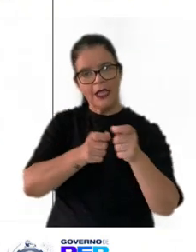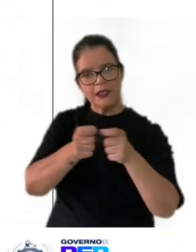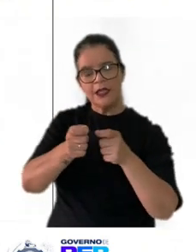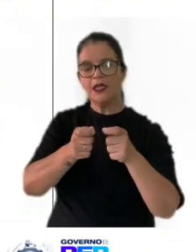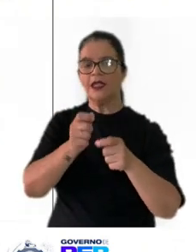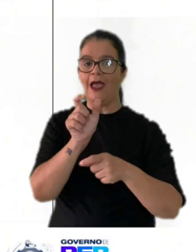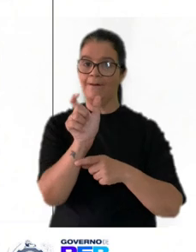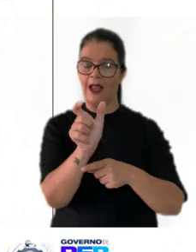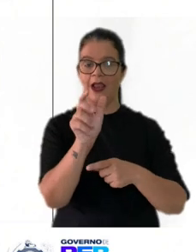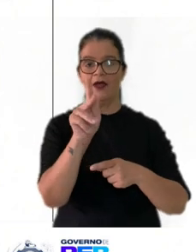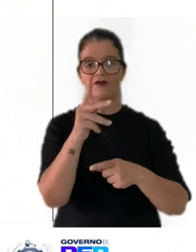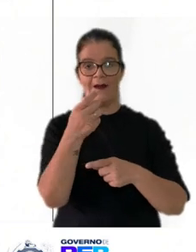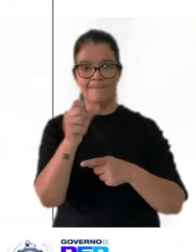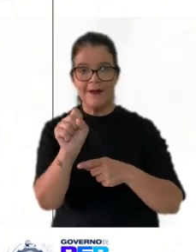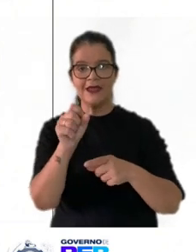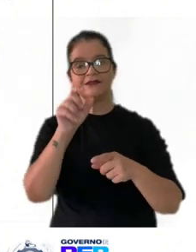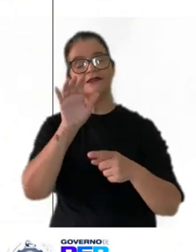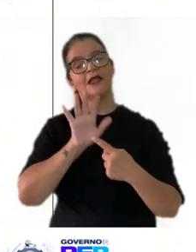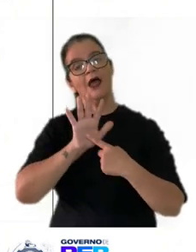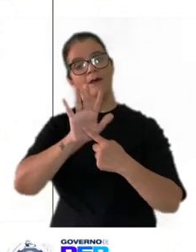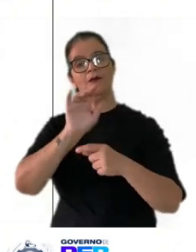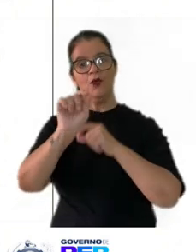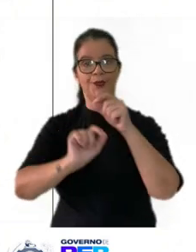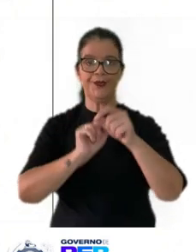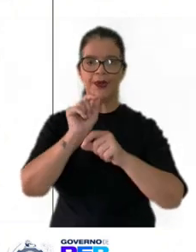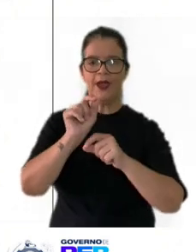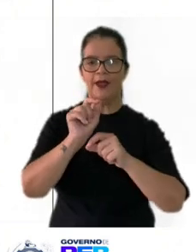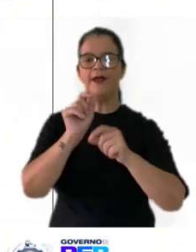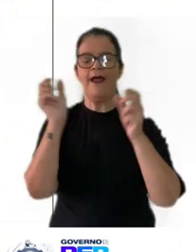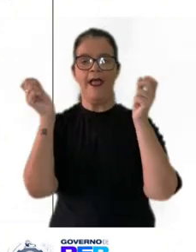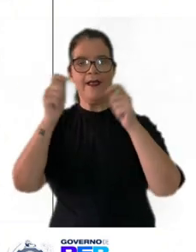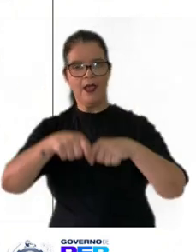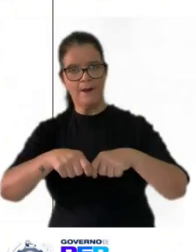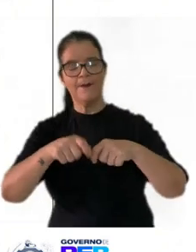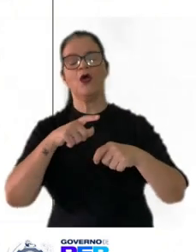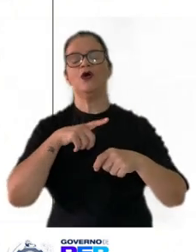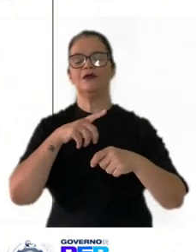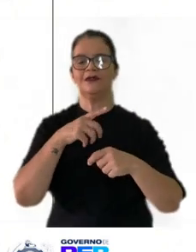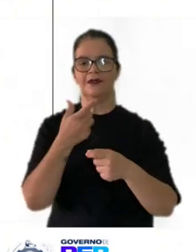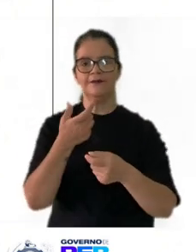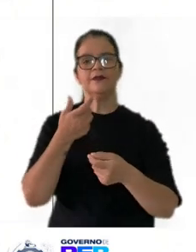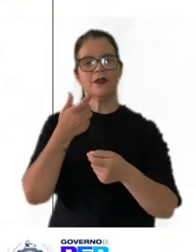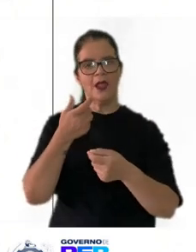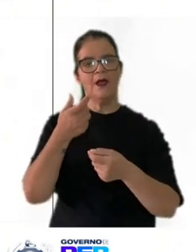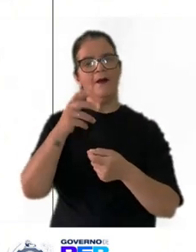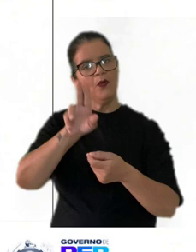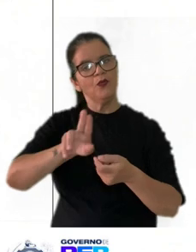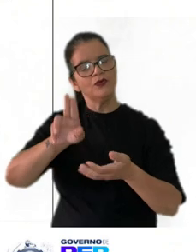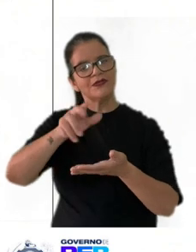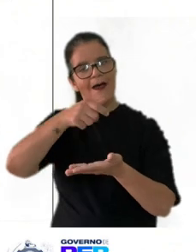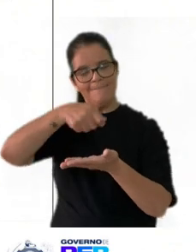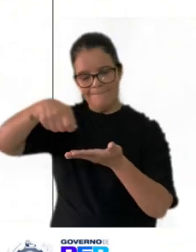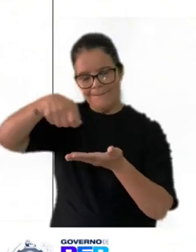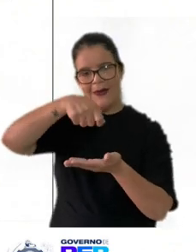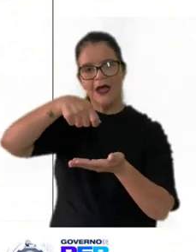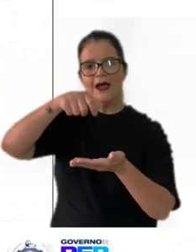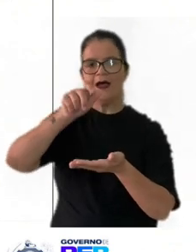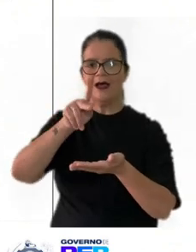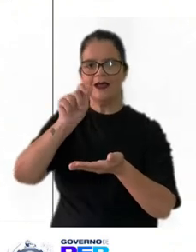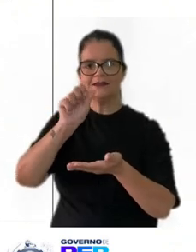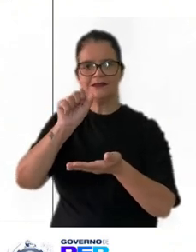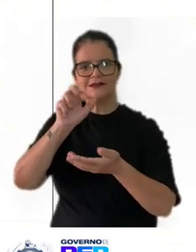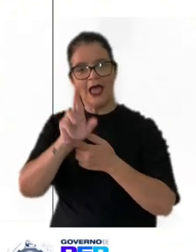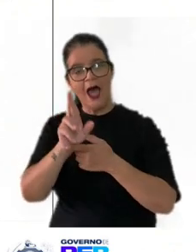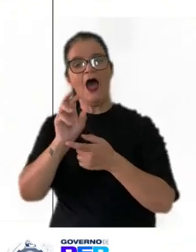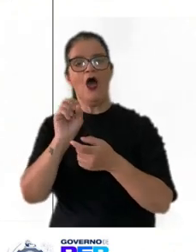tá me indicando o que? que pode ser passar né no caso de ser aprovado